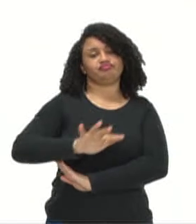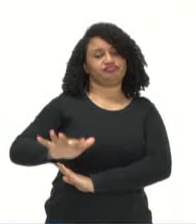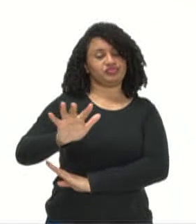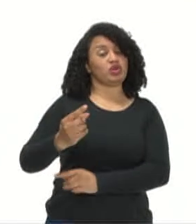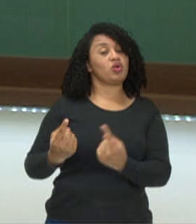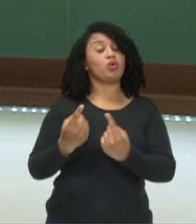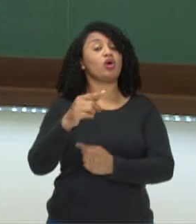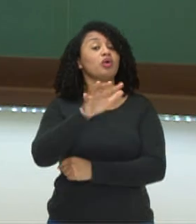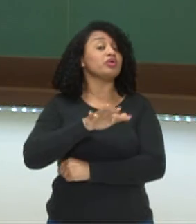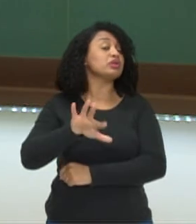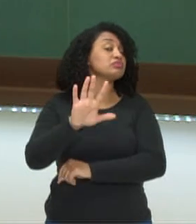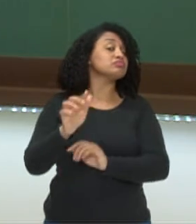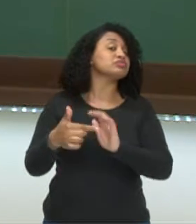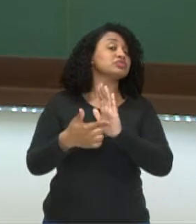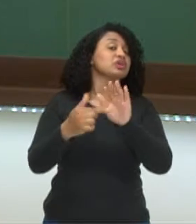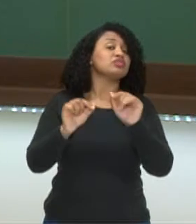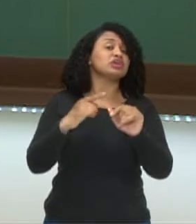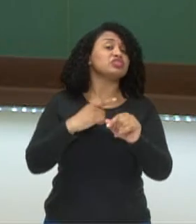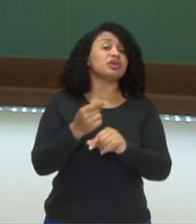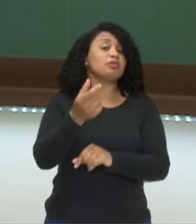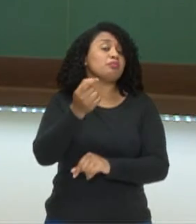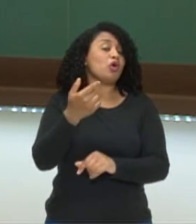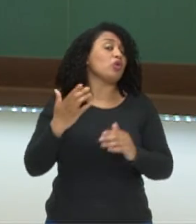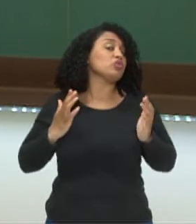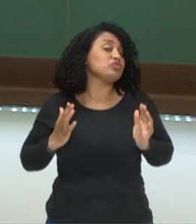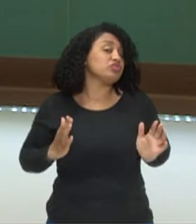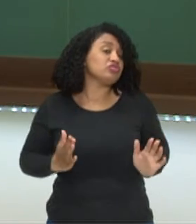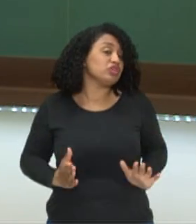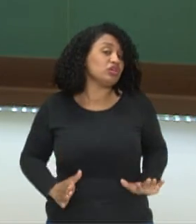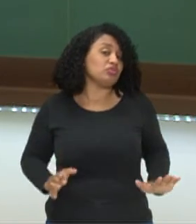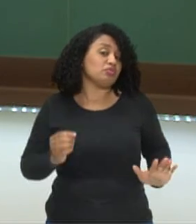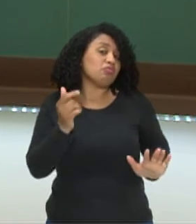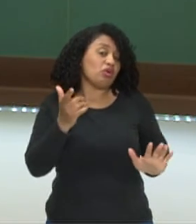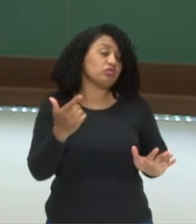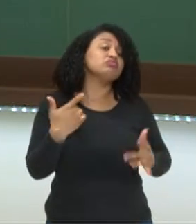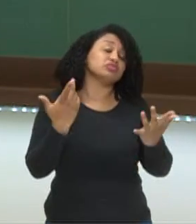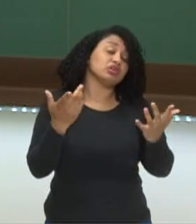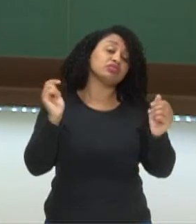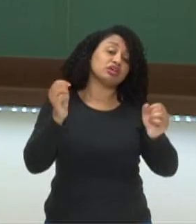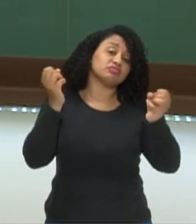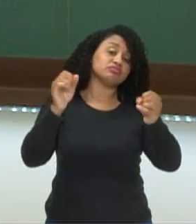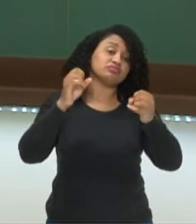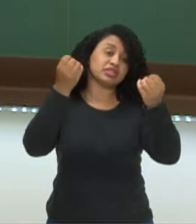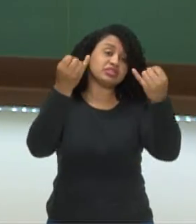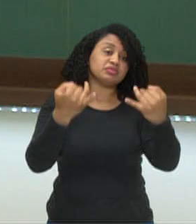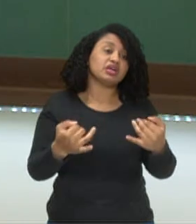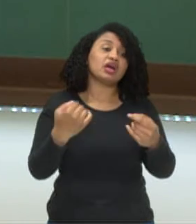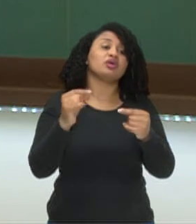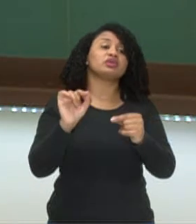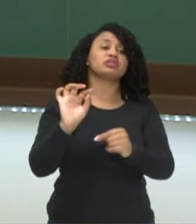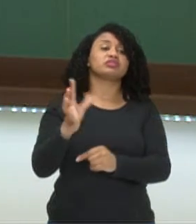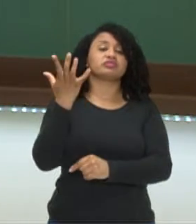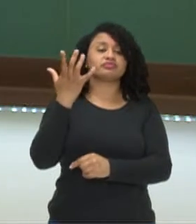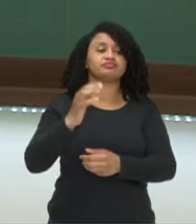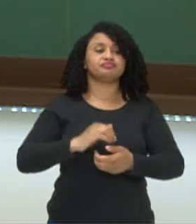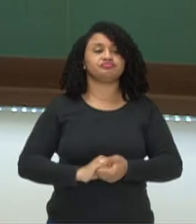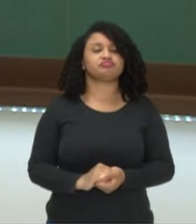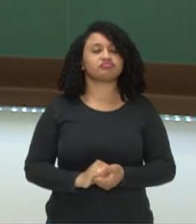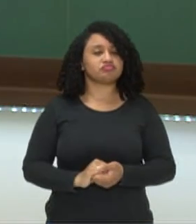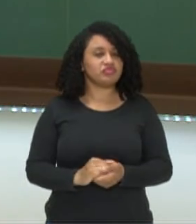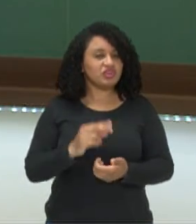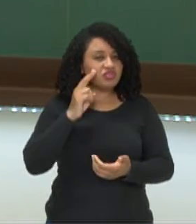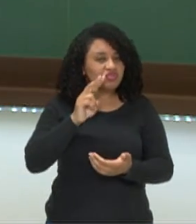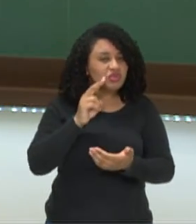era a realidade apresentada? Ela tinha poucos vestidos. Então, é uma boa desculpa para o que está acontecendo aqui.